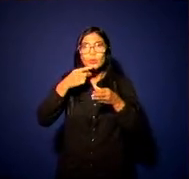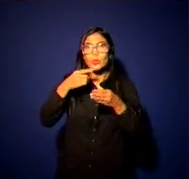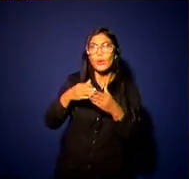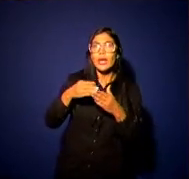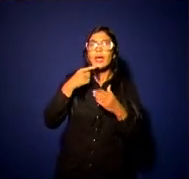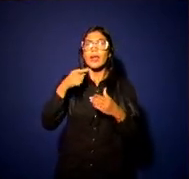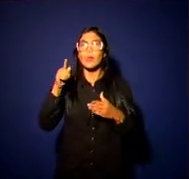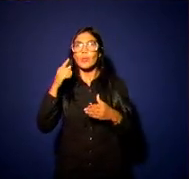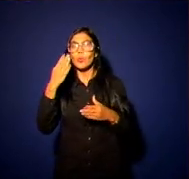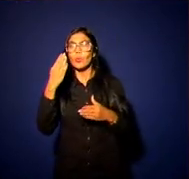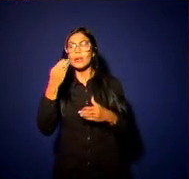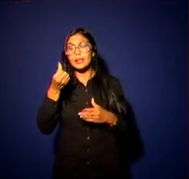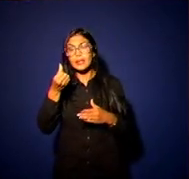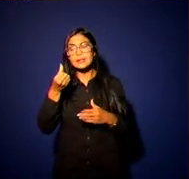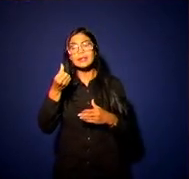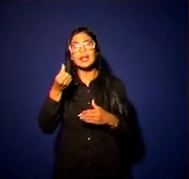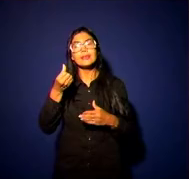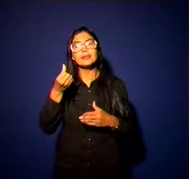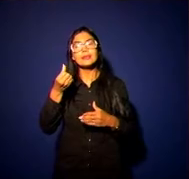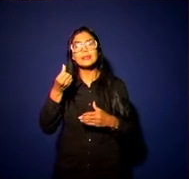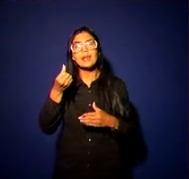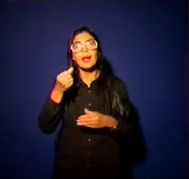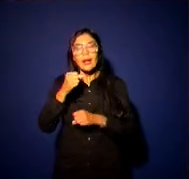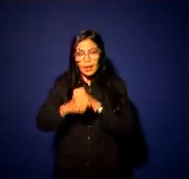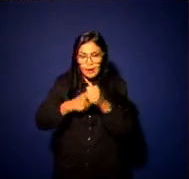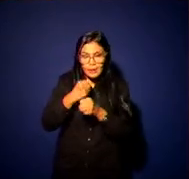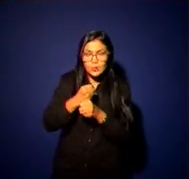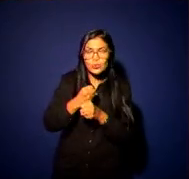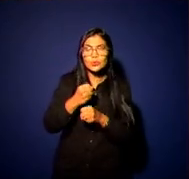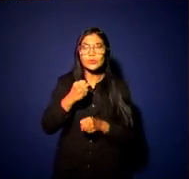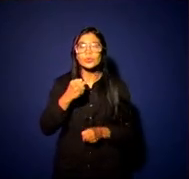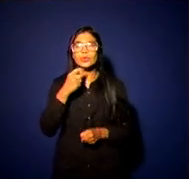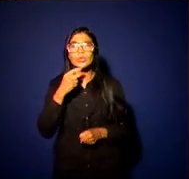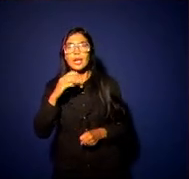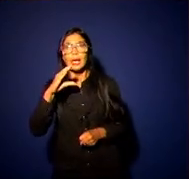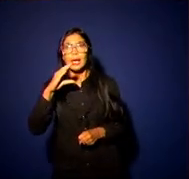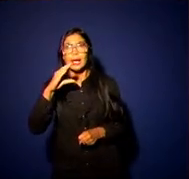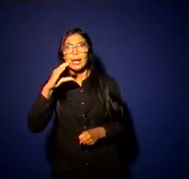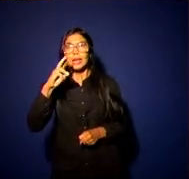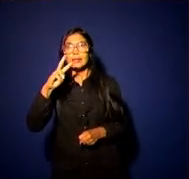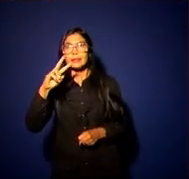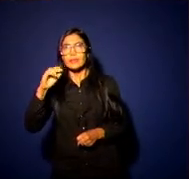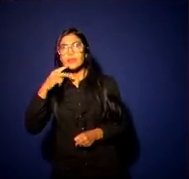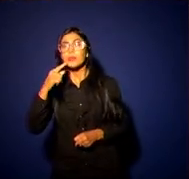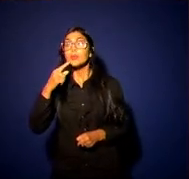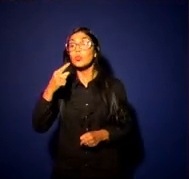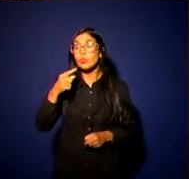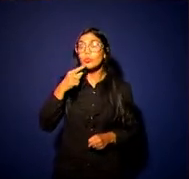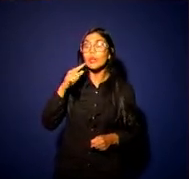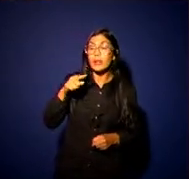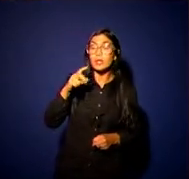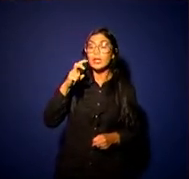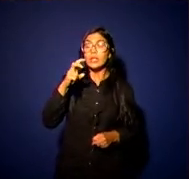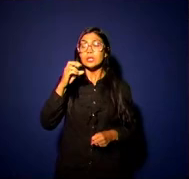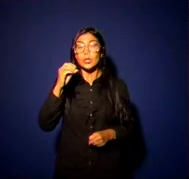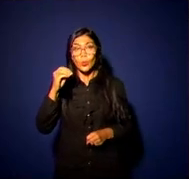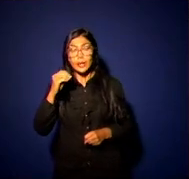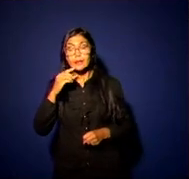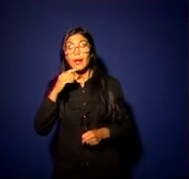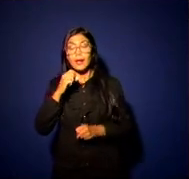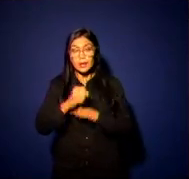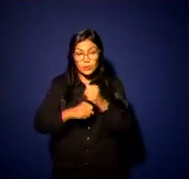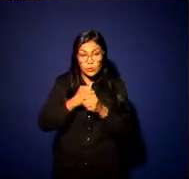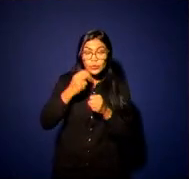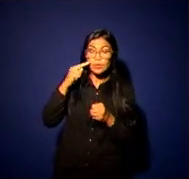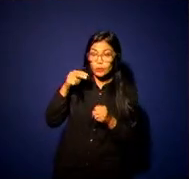autarquia que tem 46 anos se Deus quiser eu terei o privilégio de acompanhar os 50 anos da autarquia em dezembro de